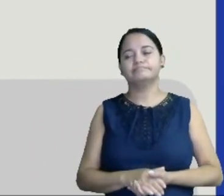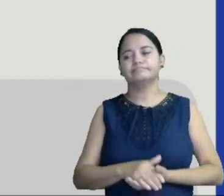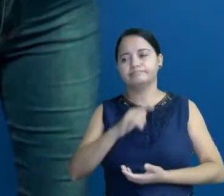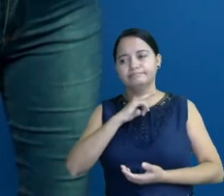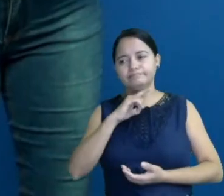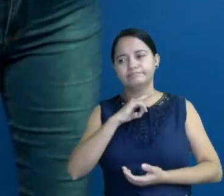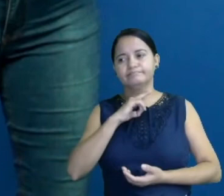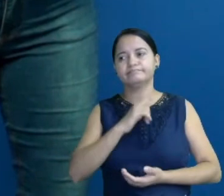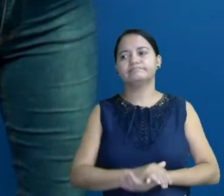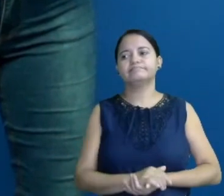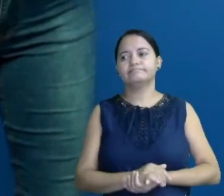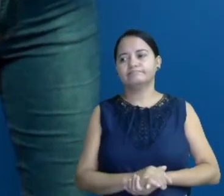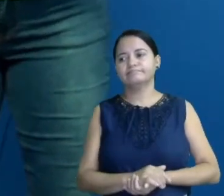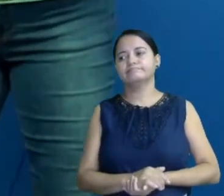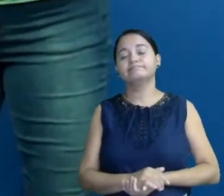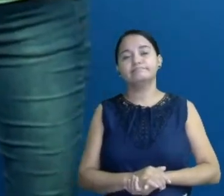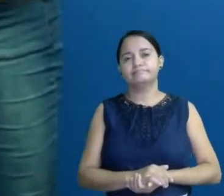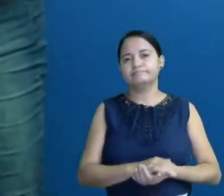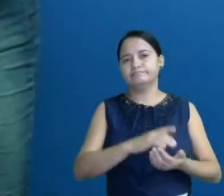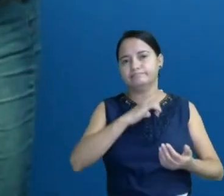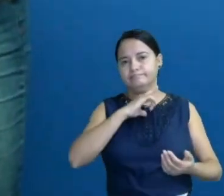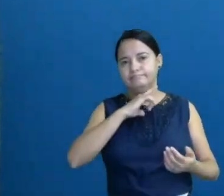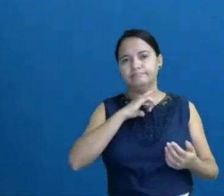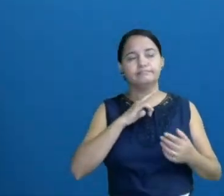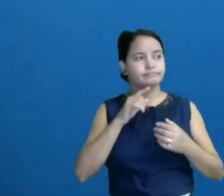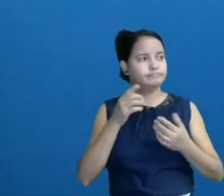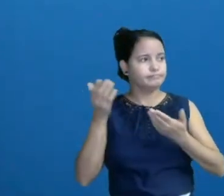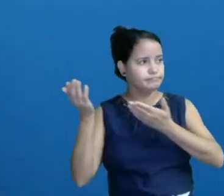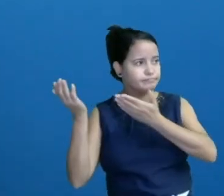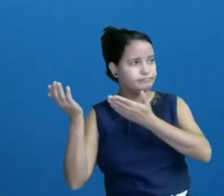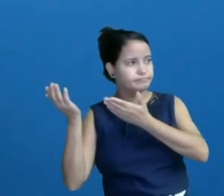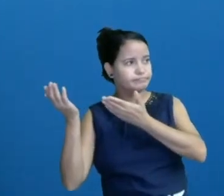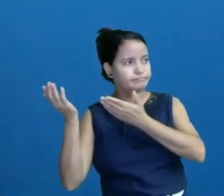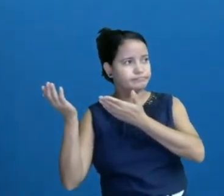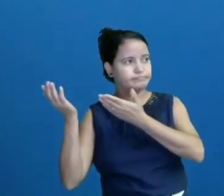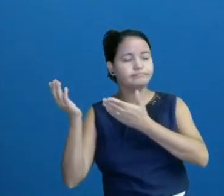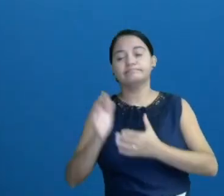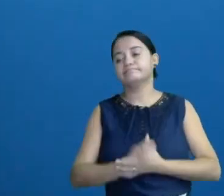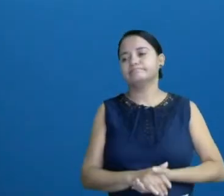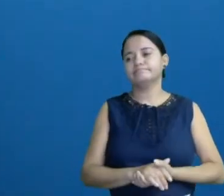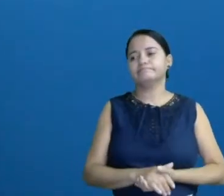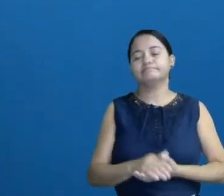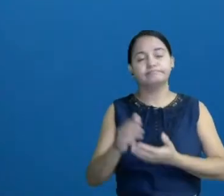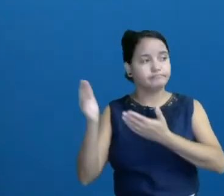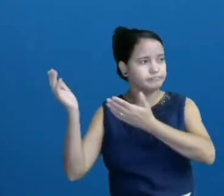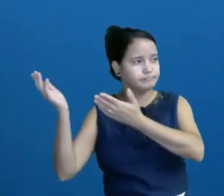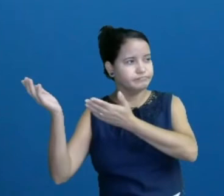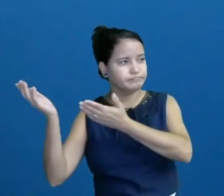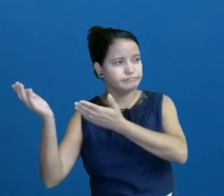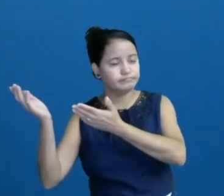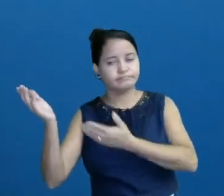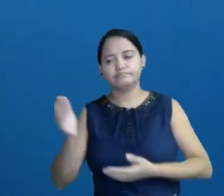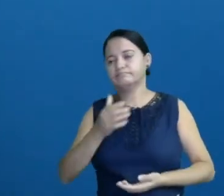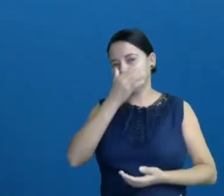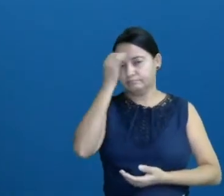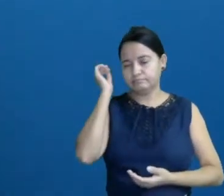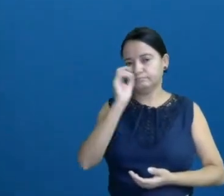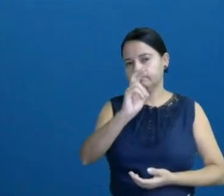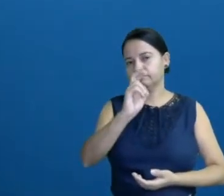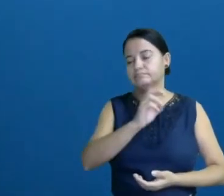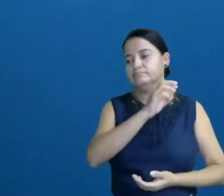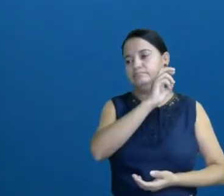segundo na segunda representação aqui ó pega esse 53 aqui tá vendo aqui esquece